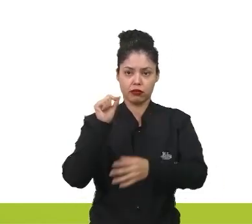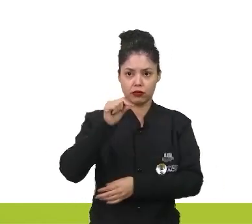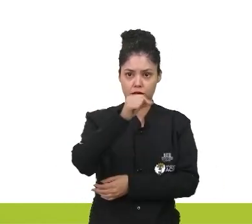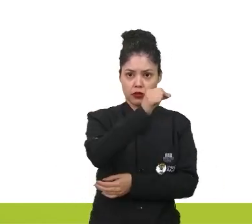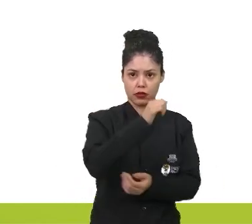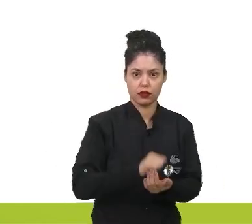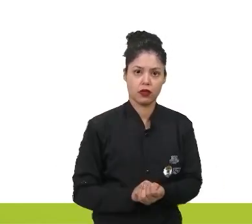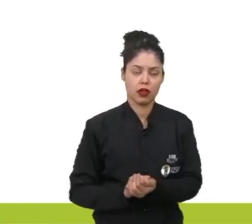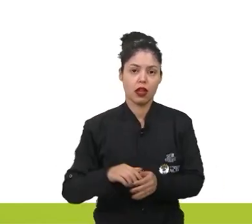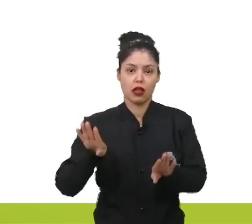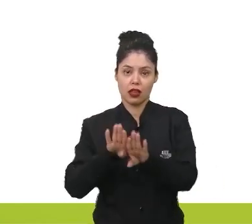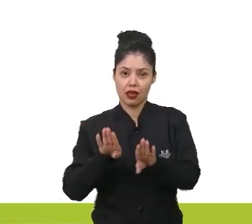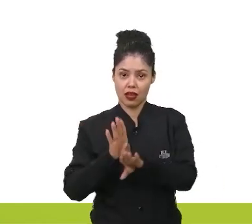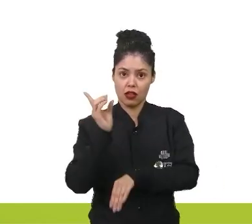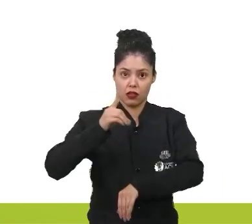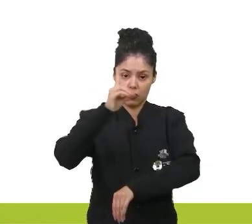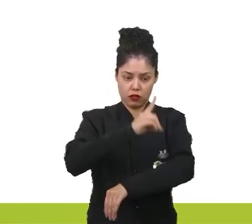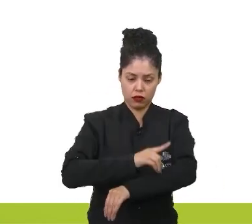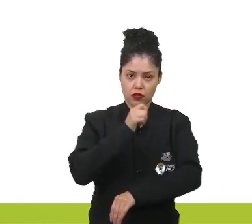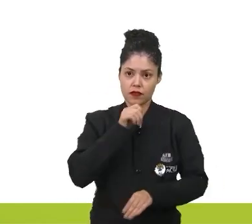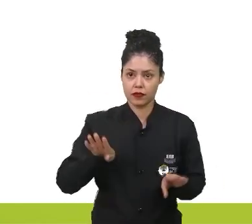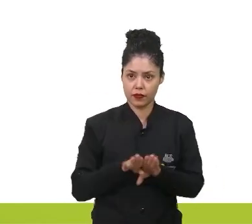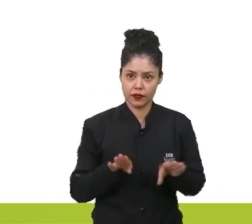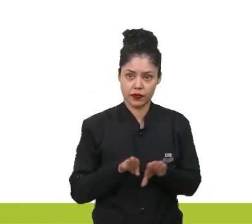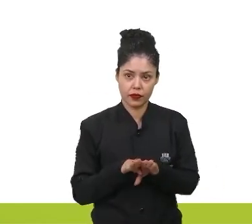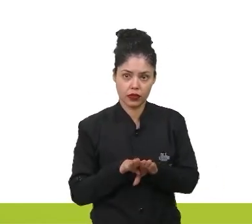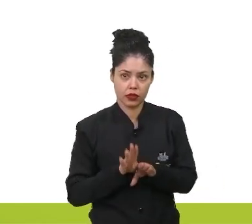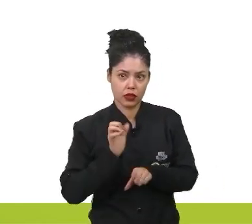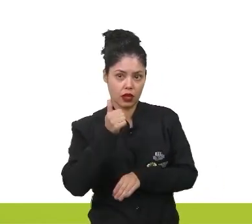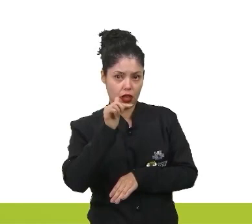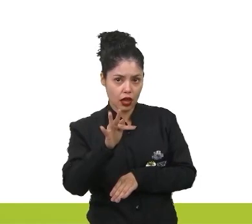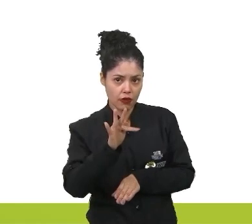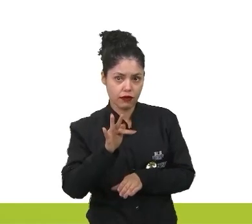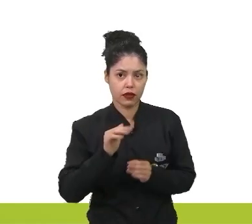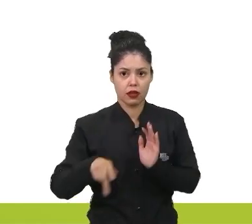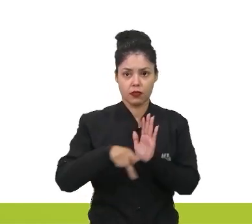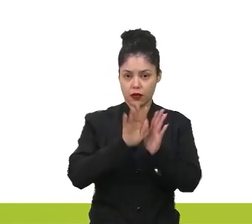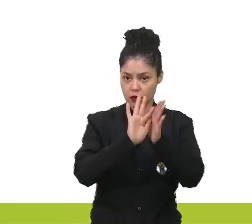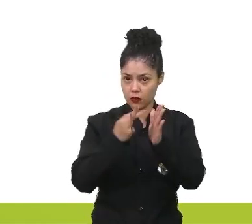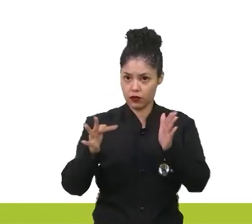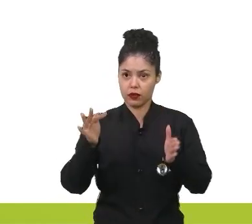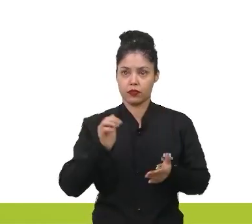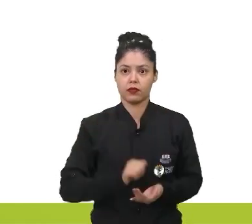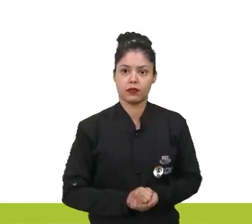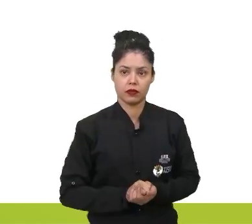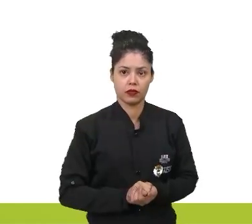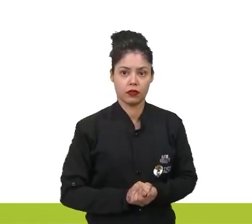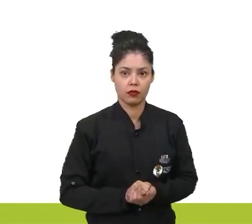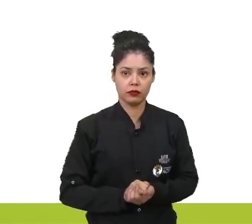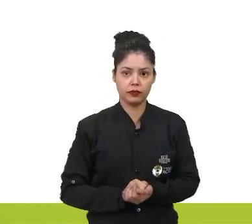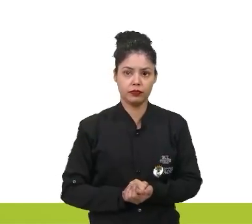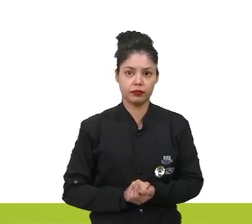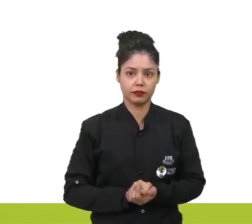de dengue, sabendo-se que o número F de infectados é dado pela função